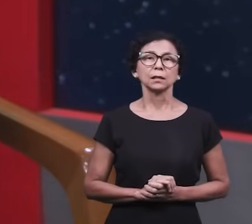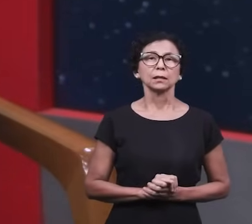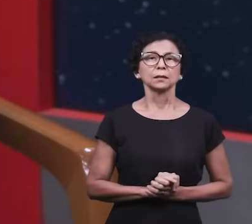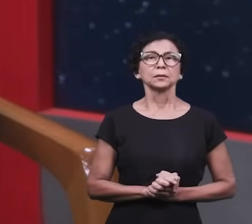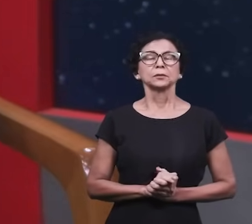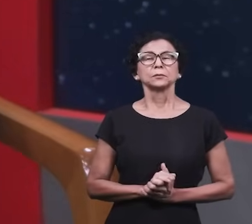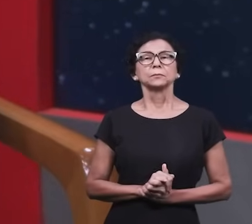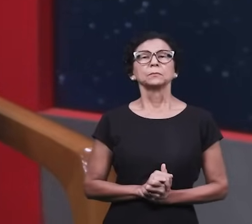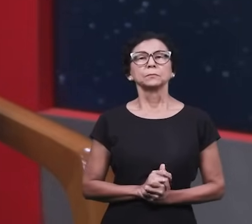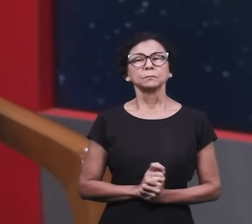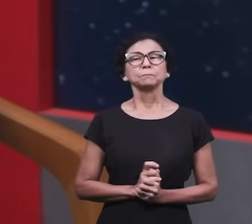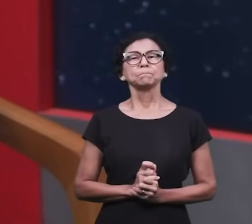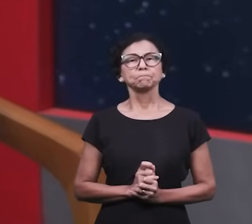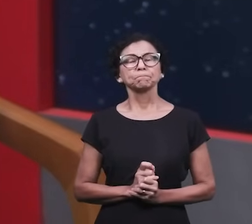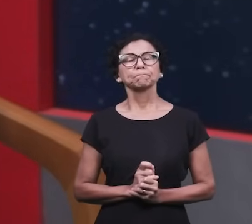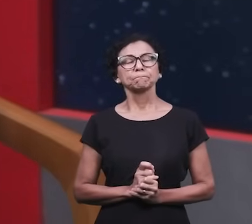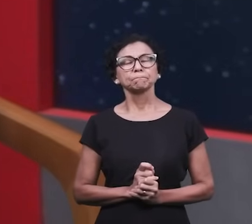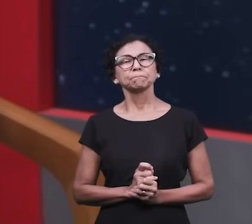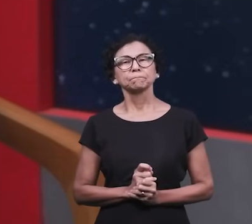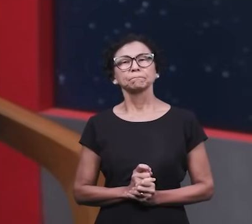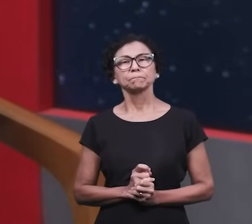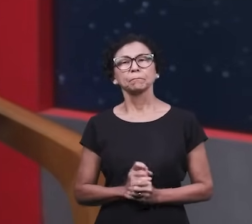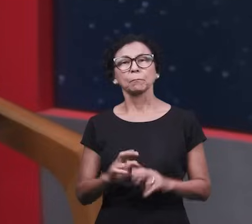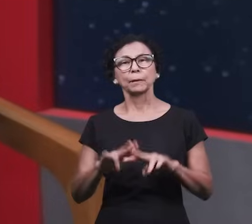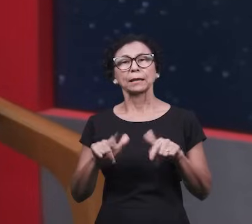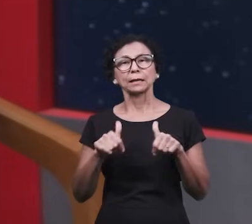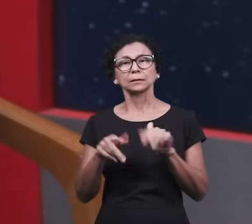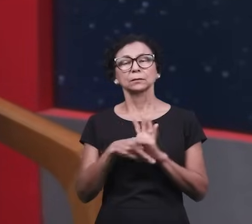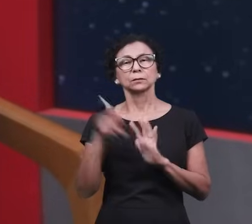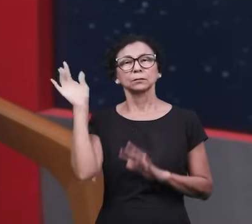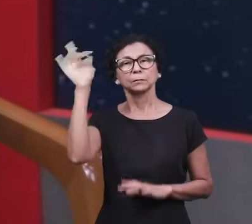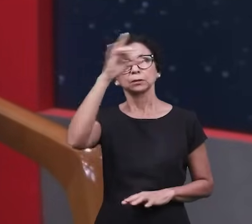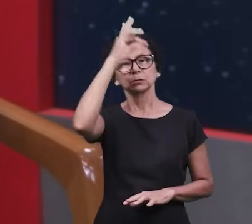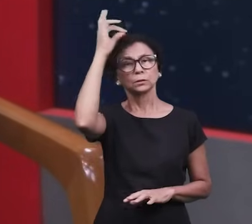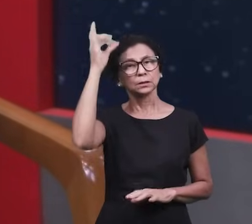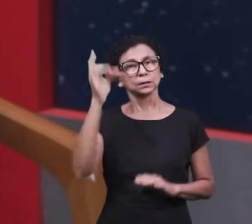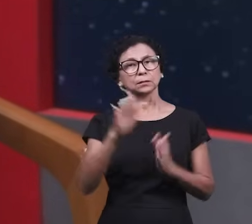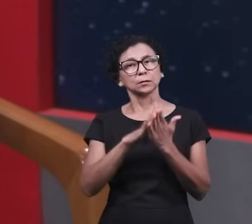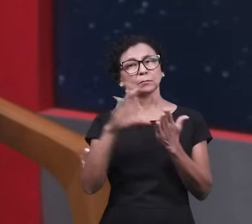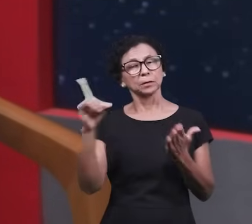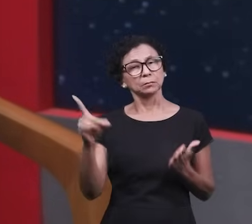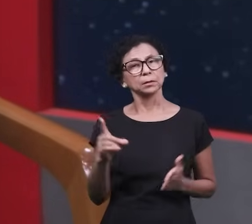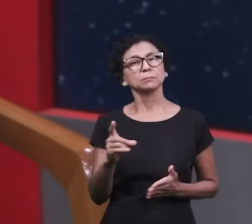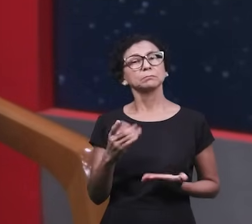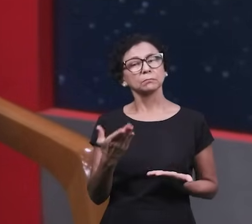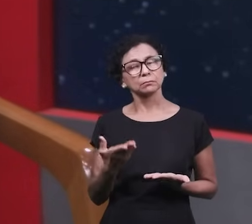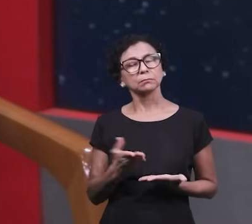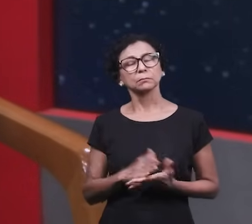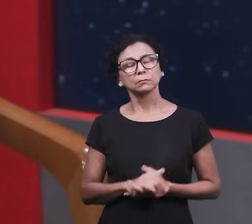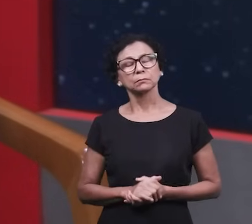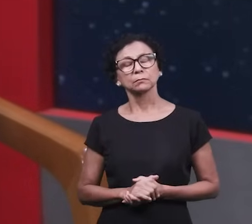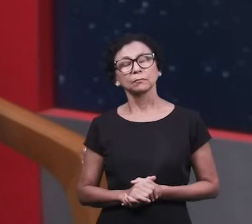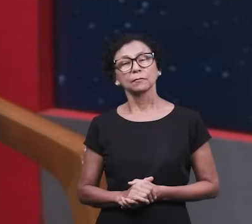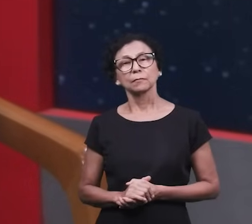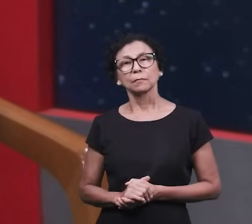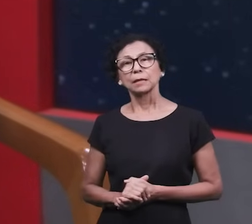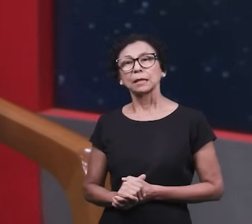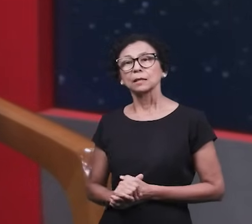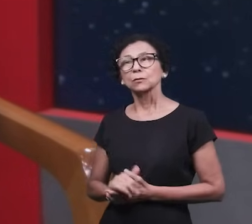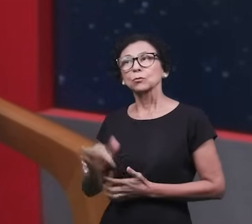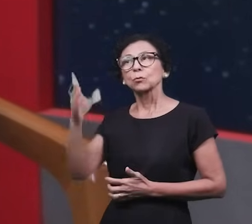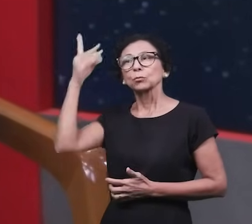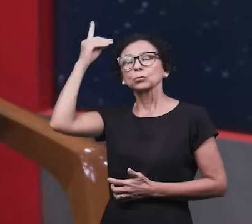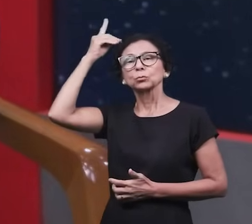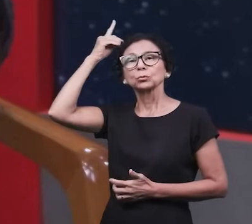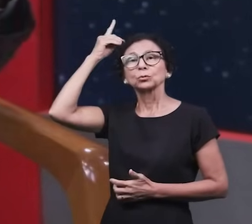o fundamento, tudo muito bem, mas os dons espirituais, a riqueza dos